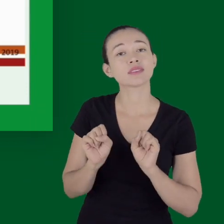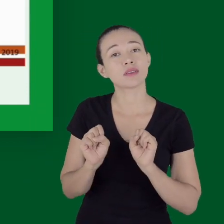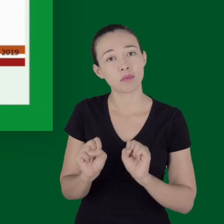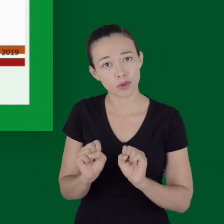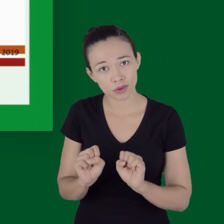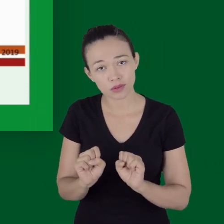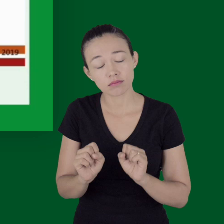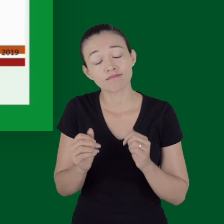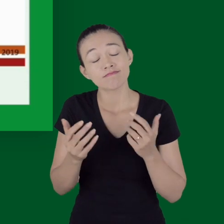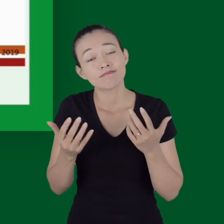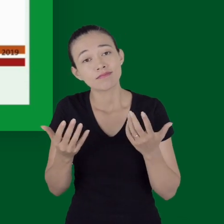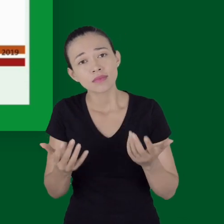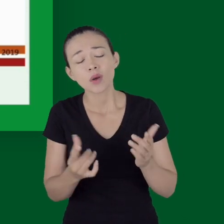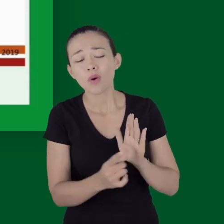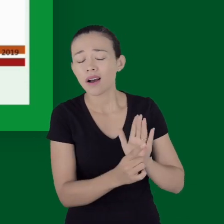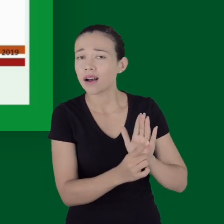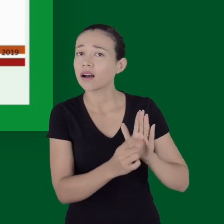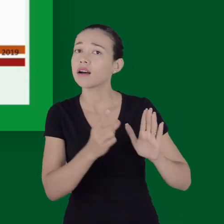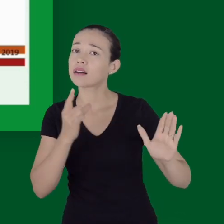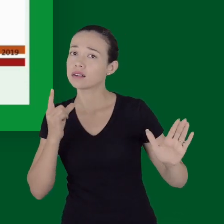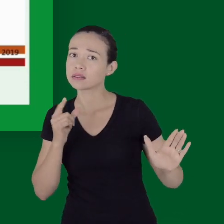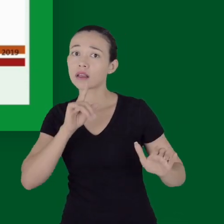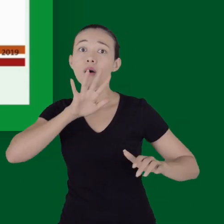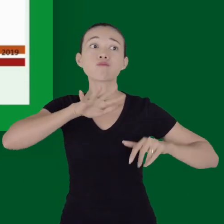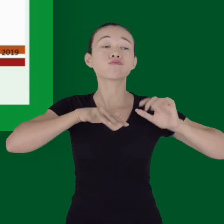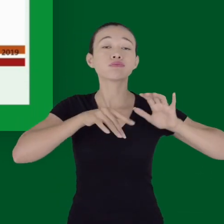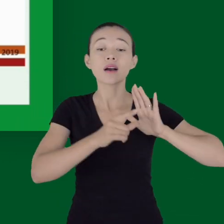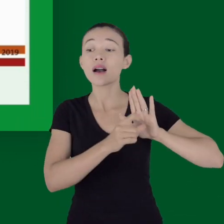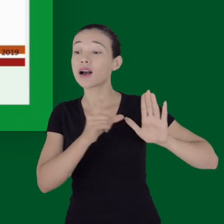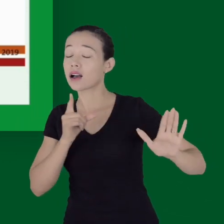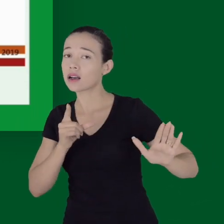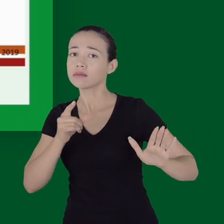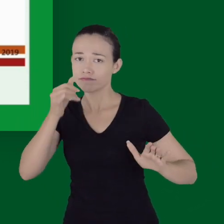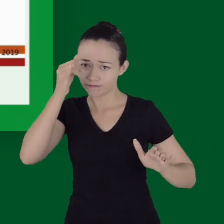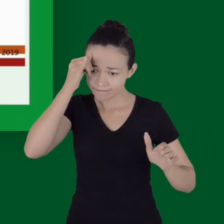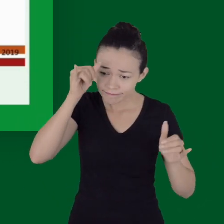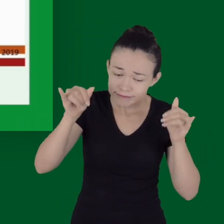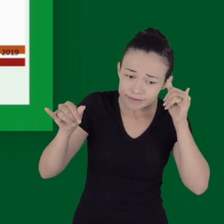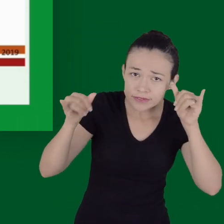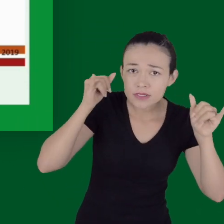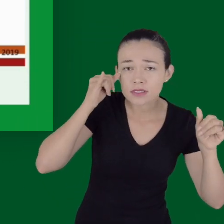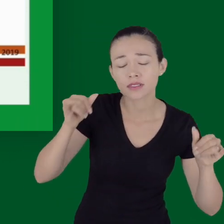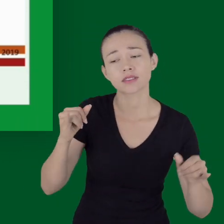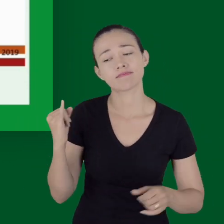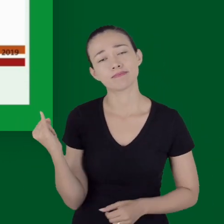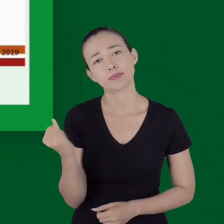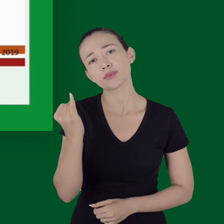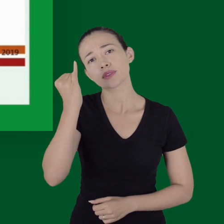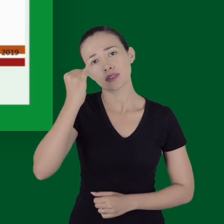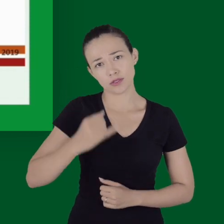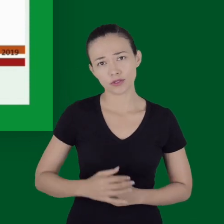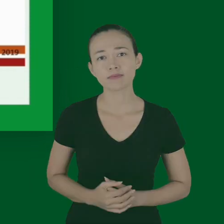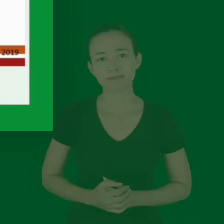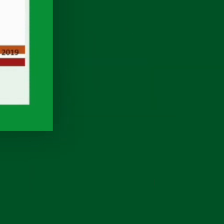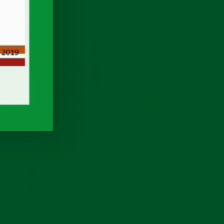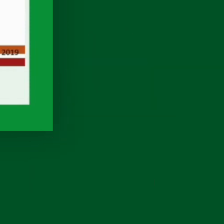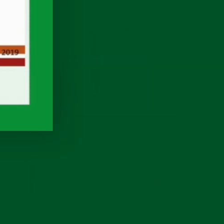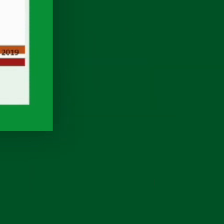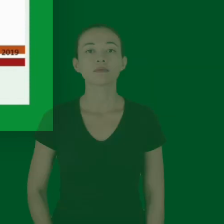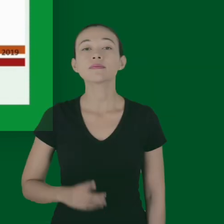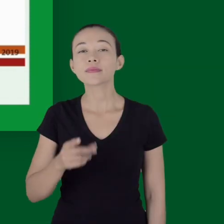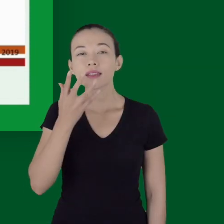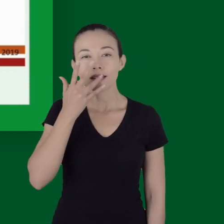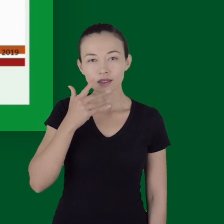podem ser comorbidades. Então, é importante que se invista na prevenção desses acidentes,